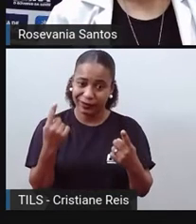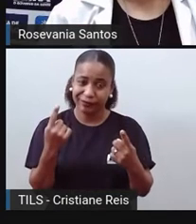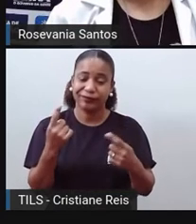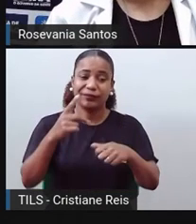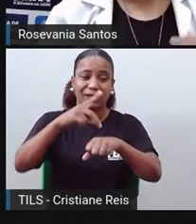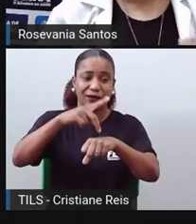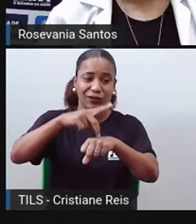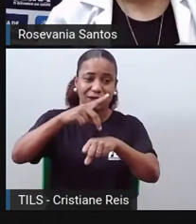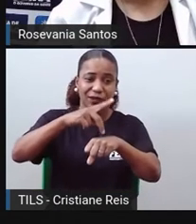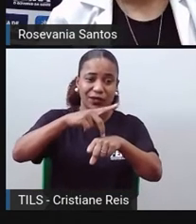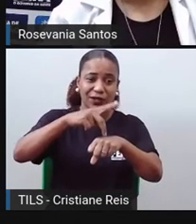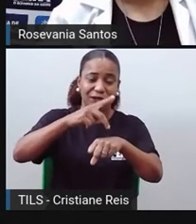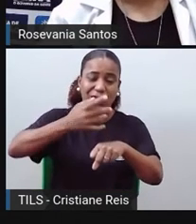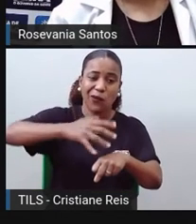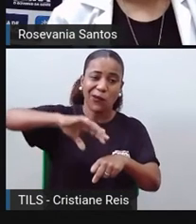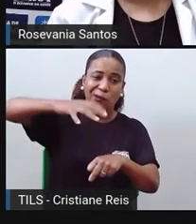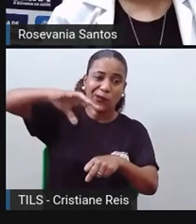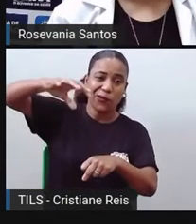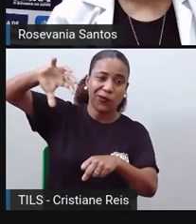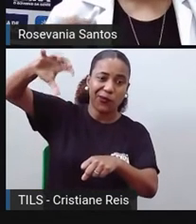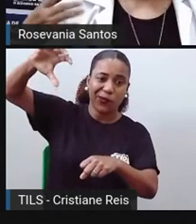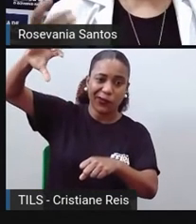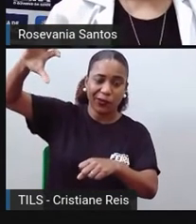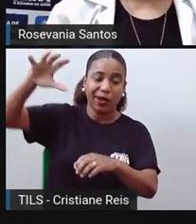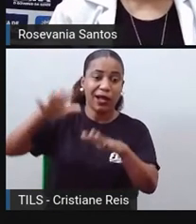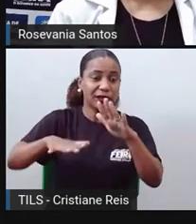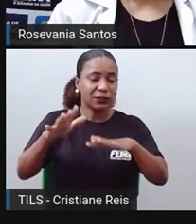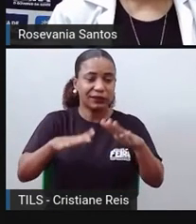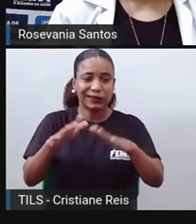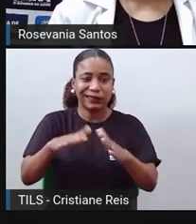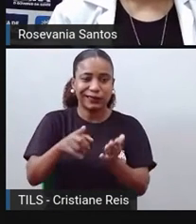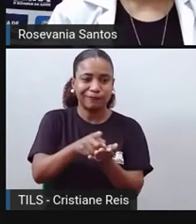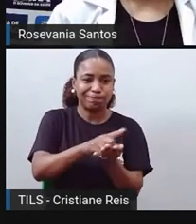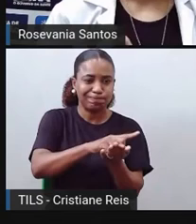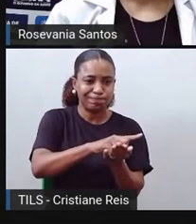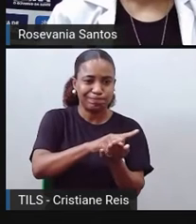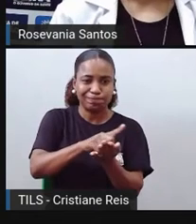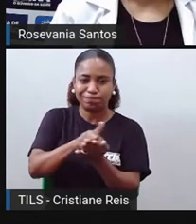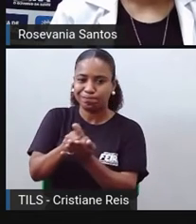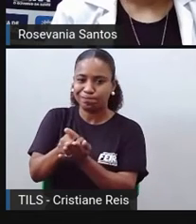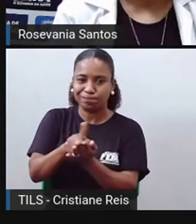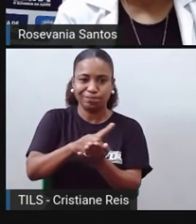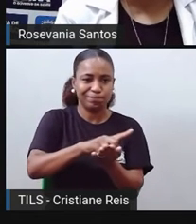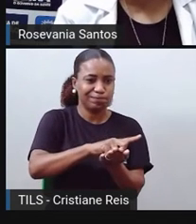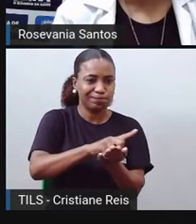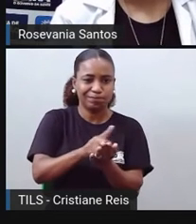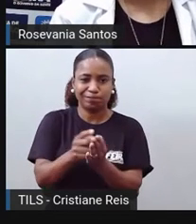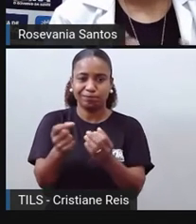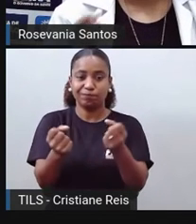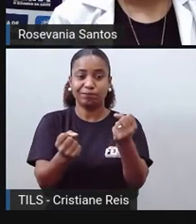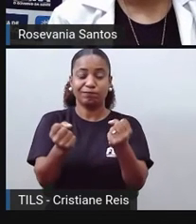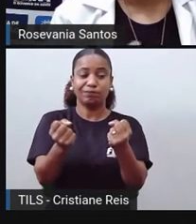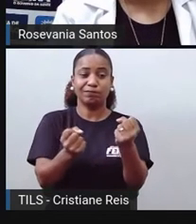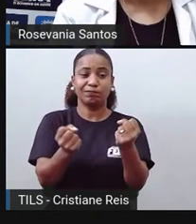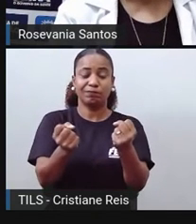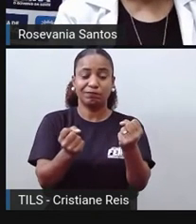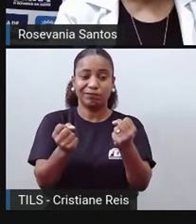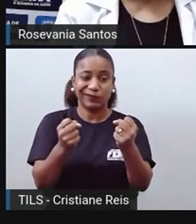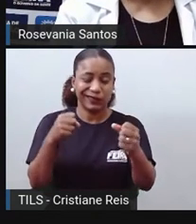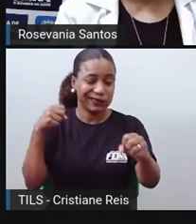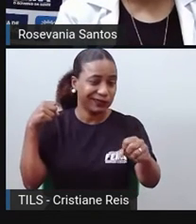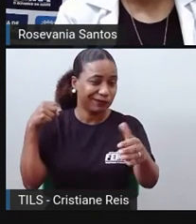quando precisa mesmo, né, da observação humana, e aí quando vai se deparar com isso, às vezes já está muito em cima, e aí,